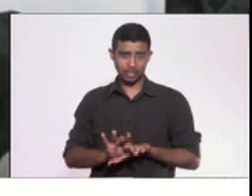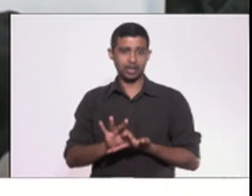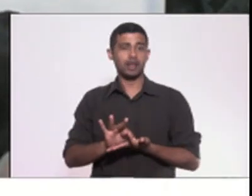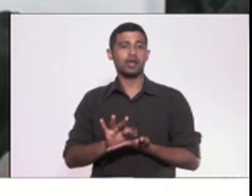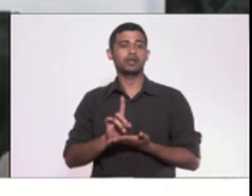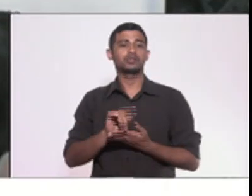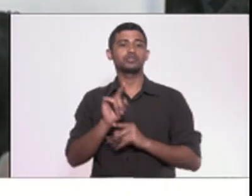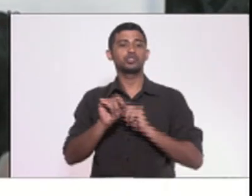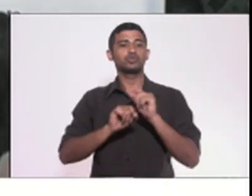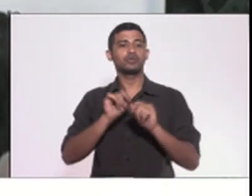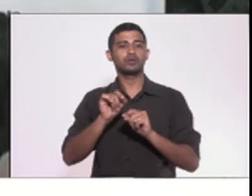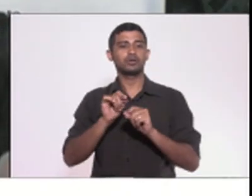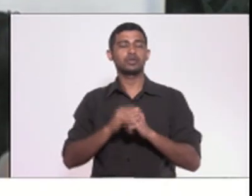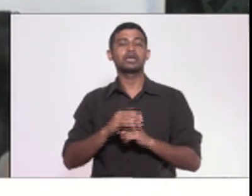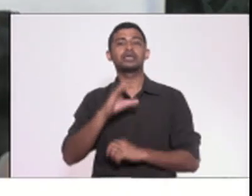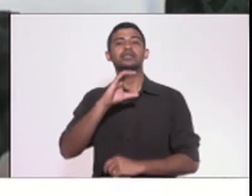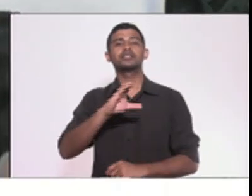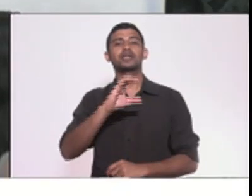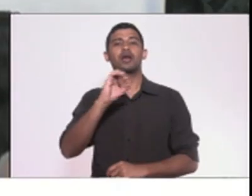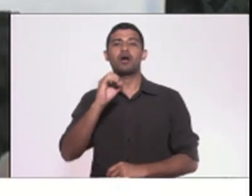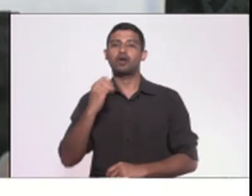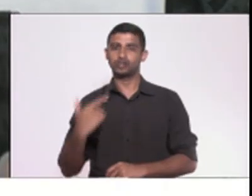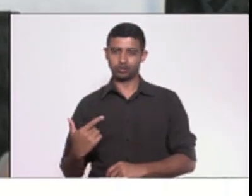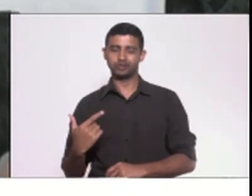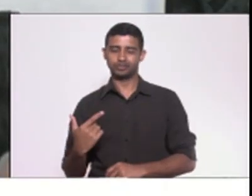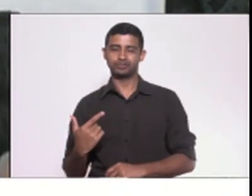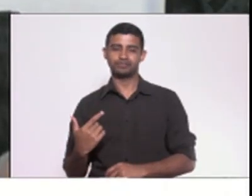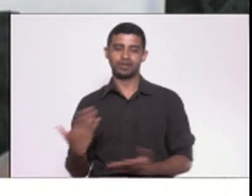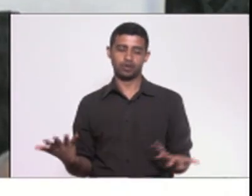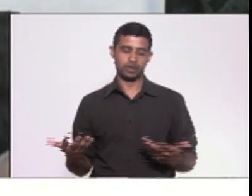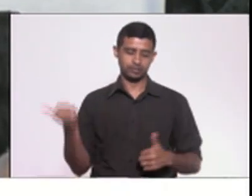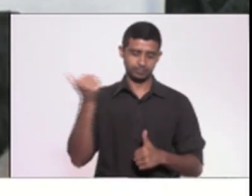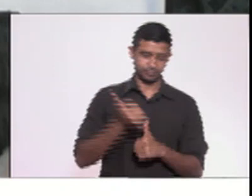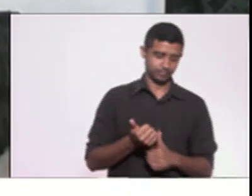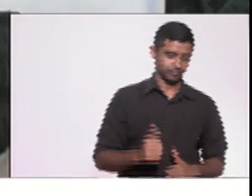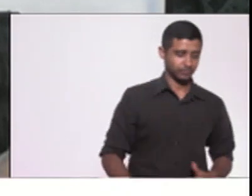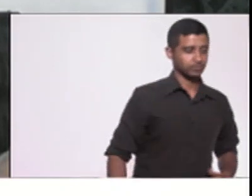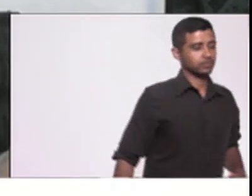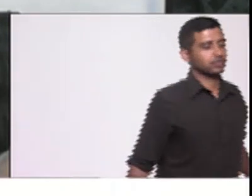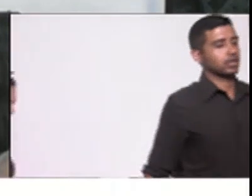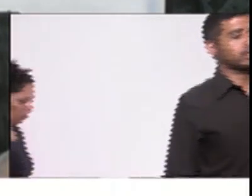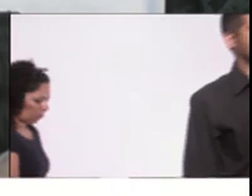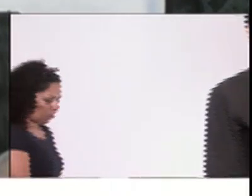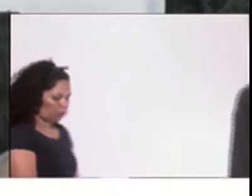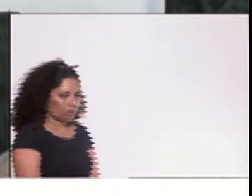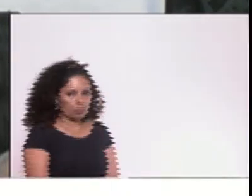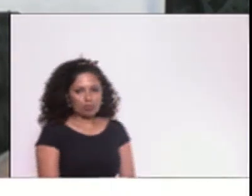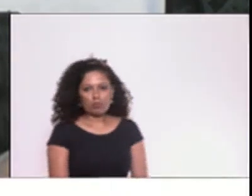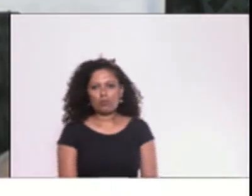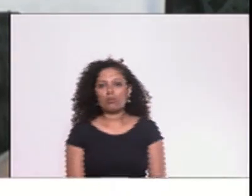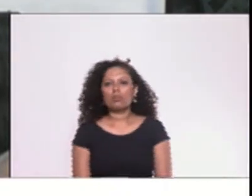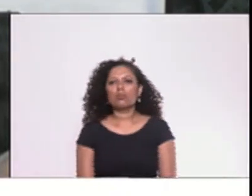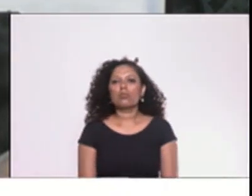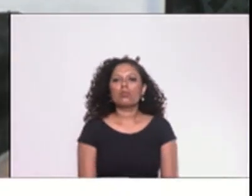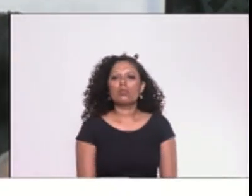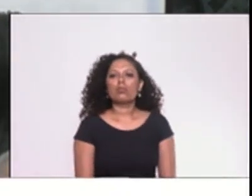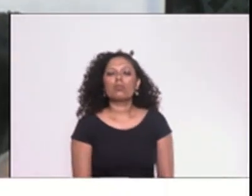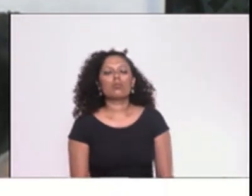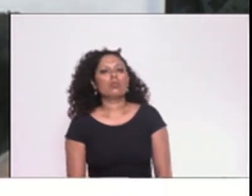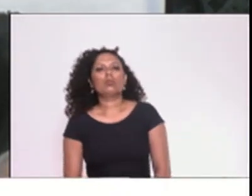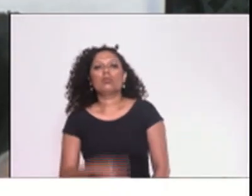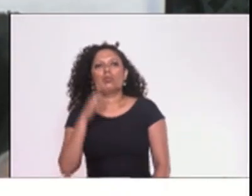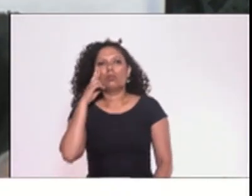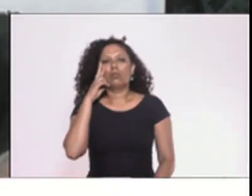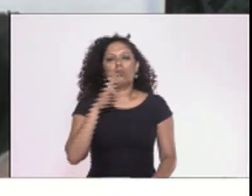de emissão de CO2 evitada. E o último slide, isso foi através desse